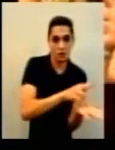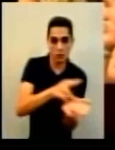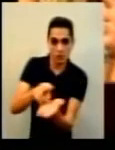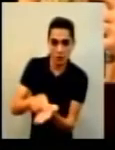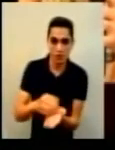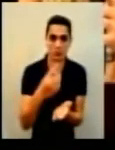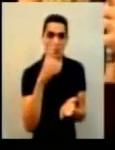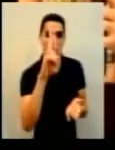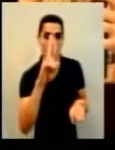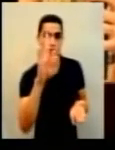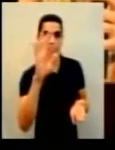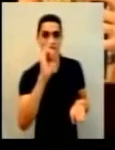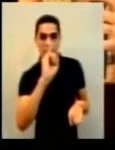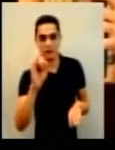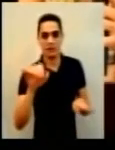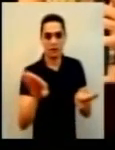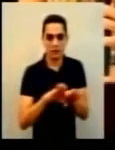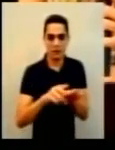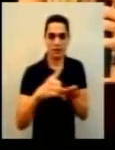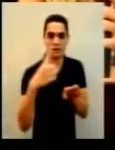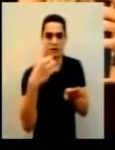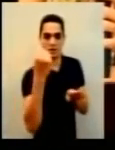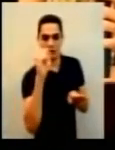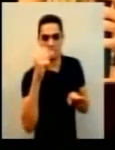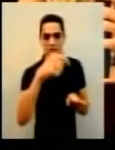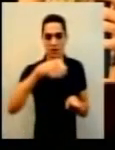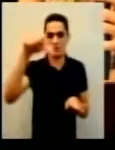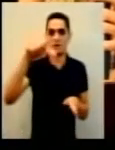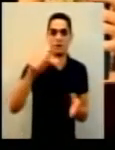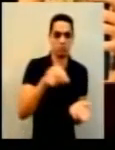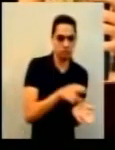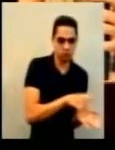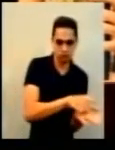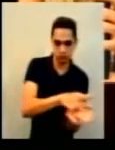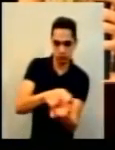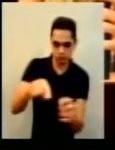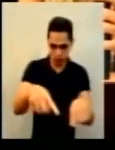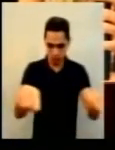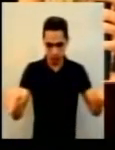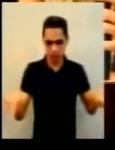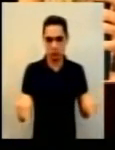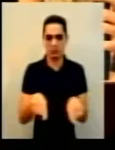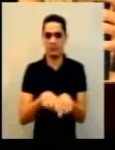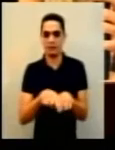enfermaria, isso correspondendo à síndrome respiratória. Desse total de